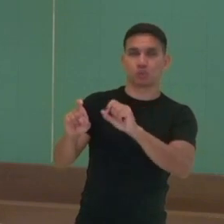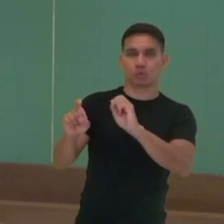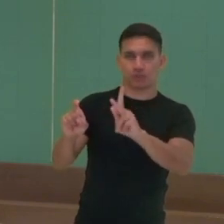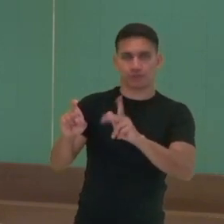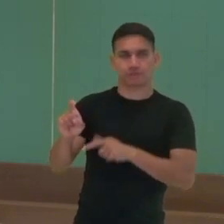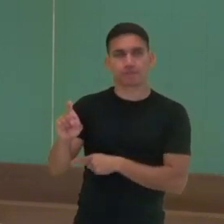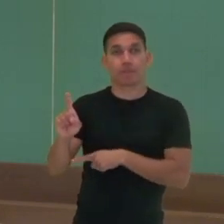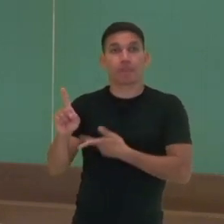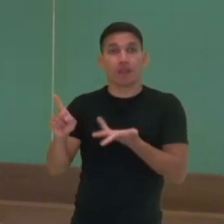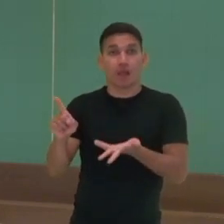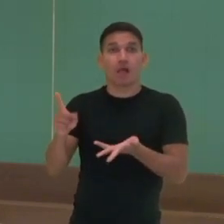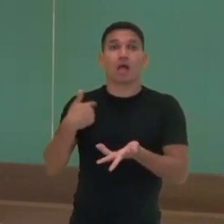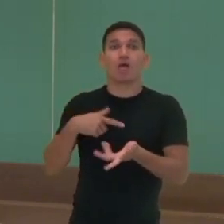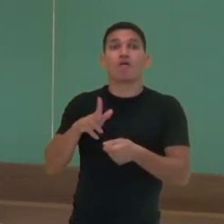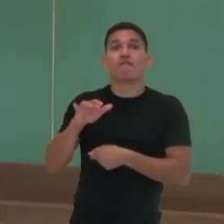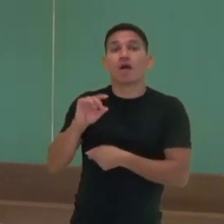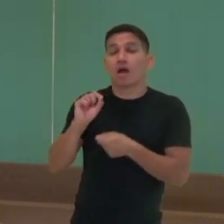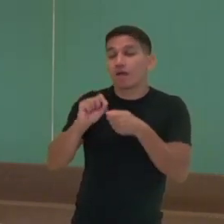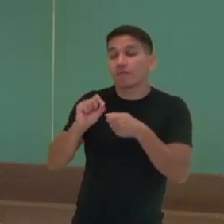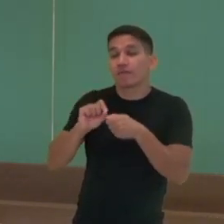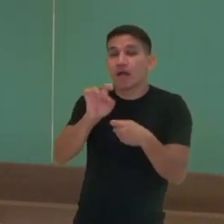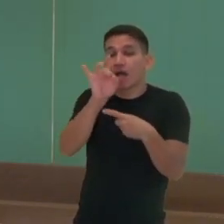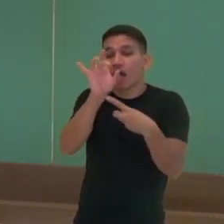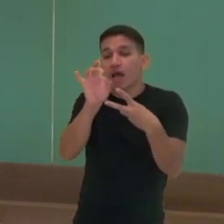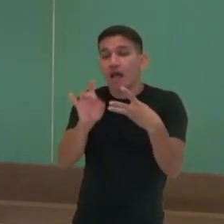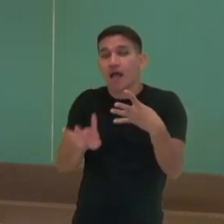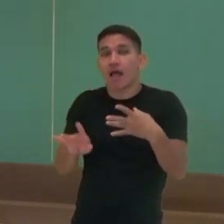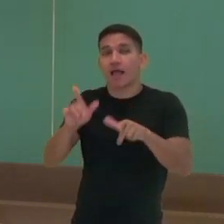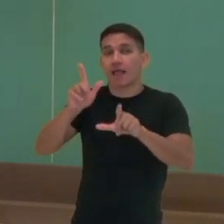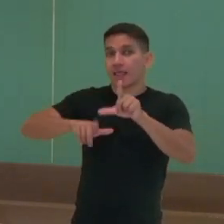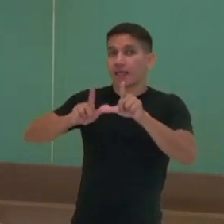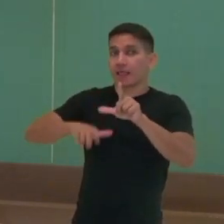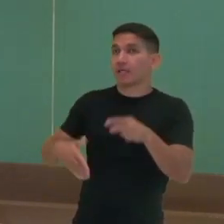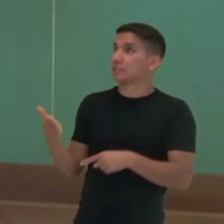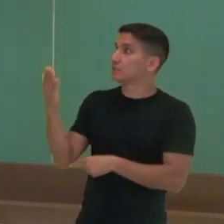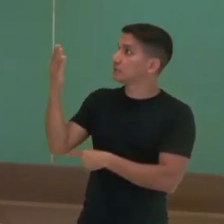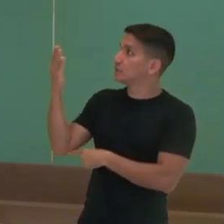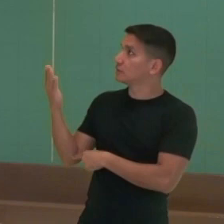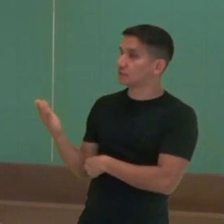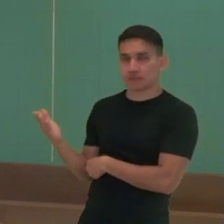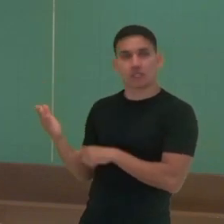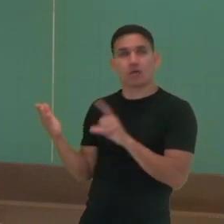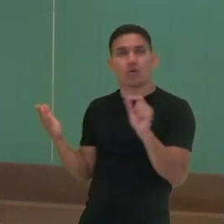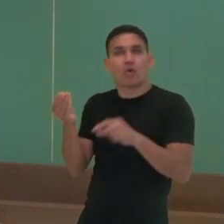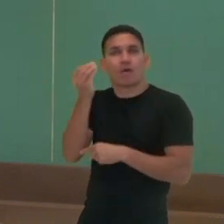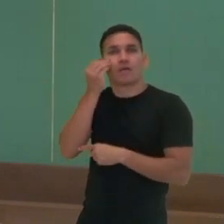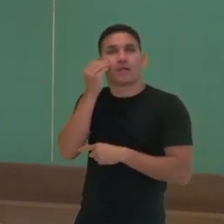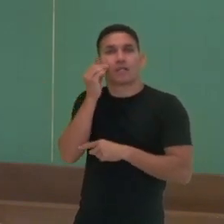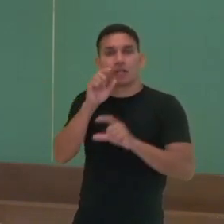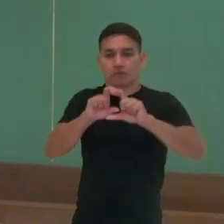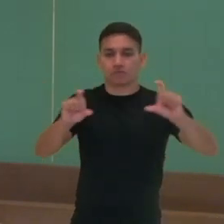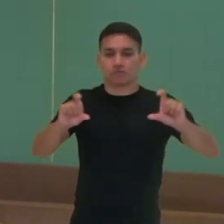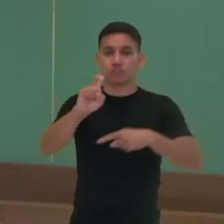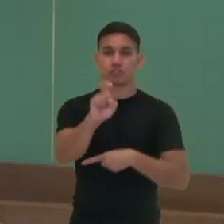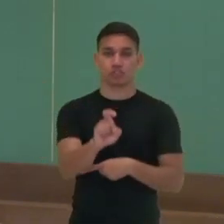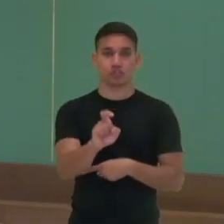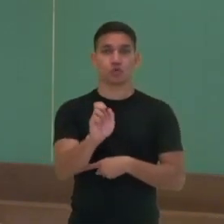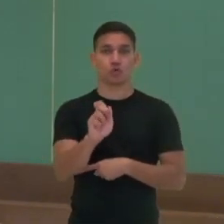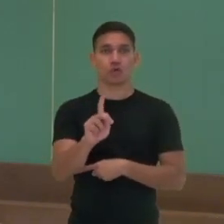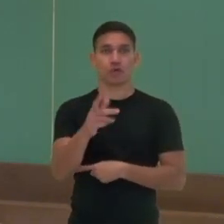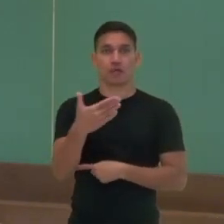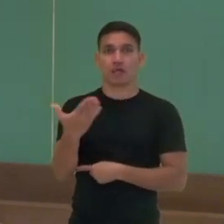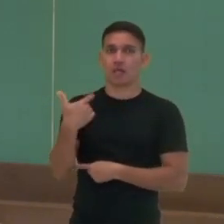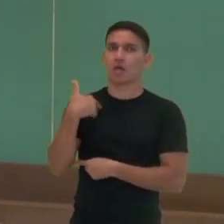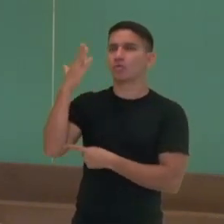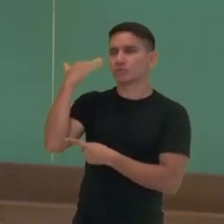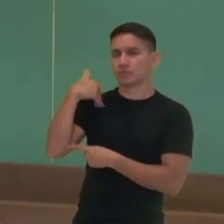eu vou, então, colocar cada letrinha dessa, escrever cada letrinha em função de X. Então, eu sei que